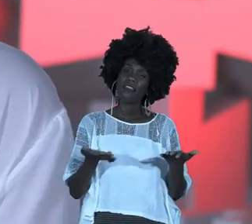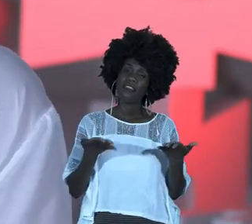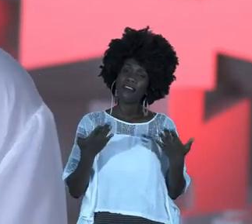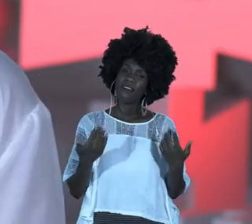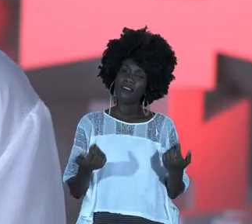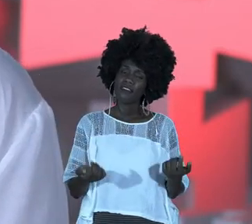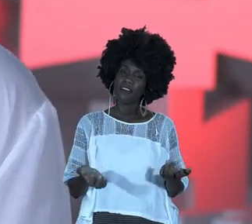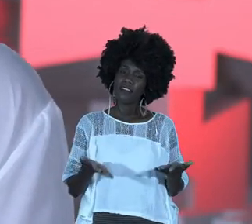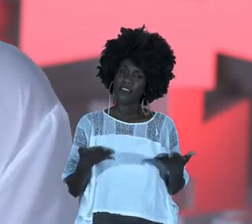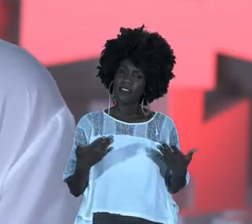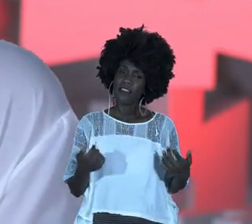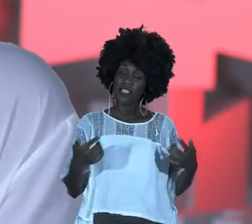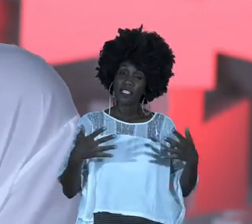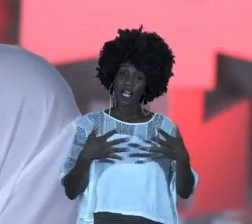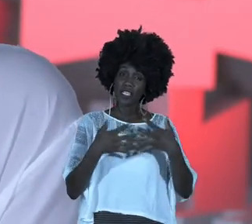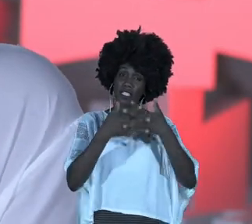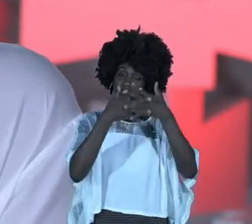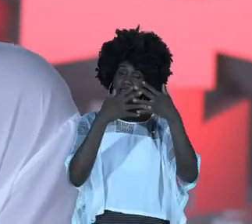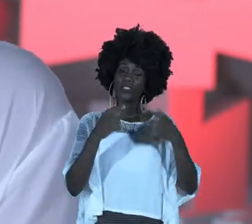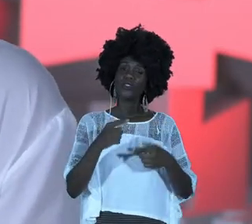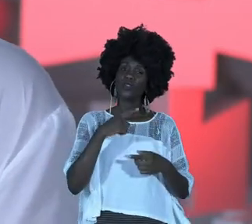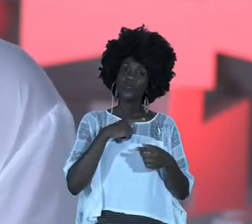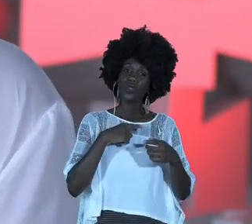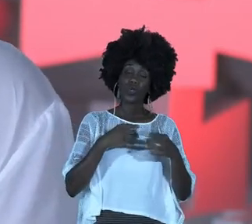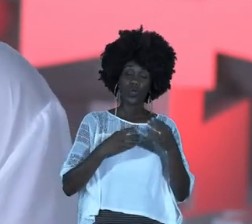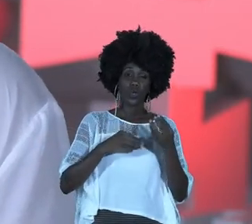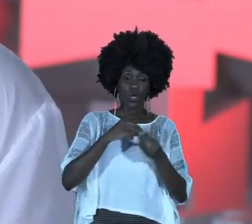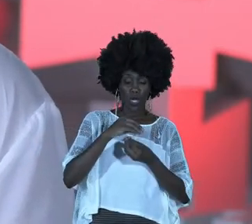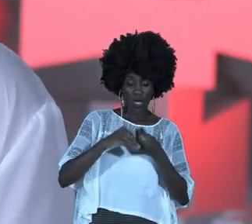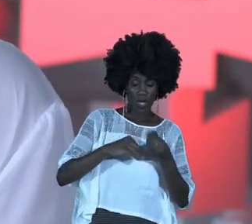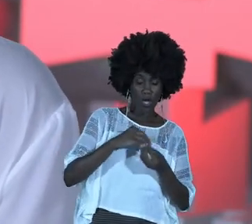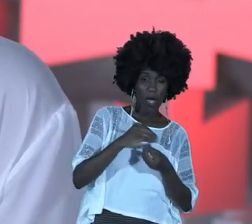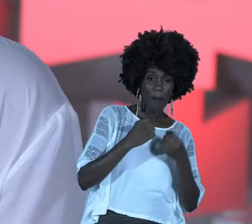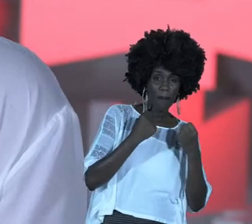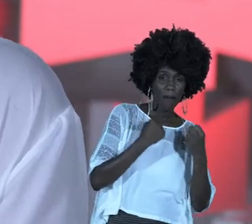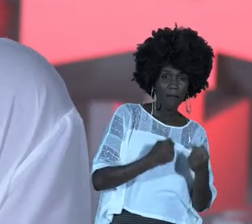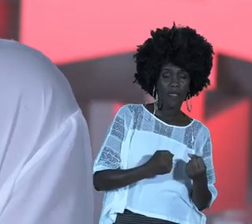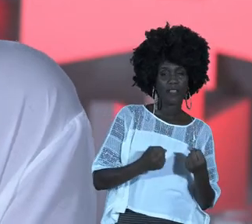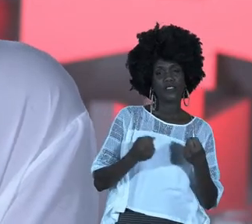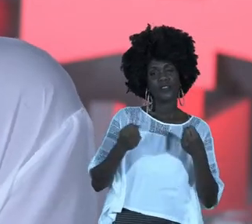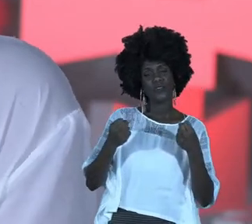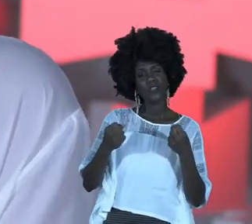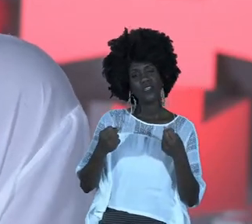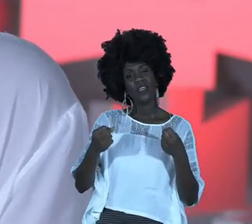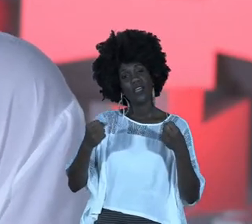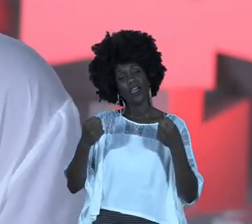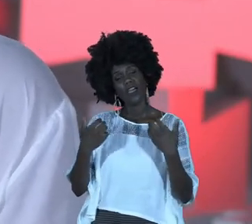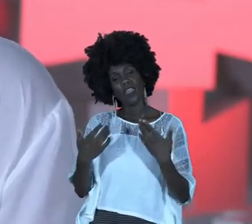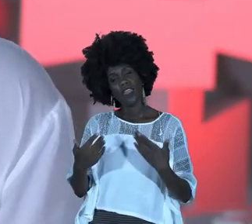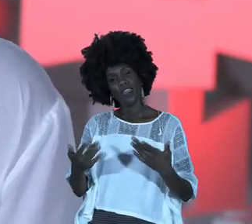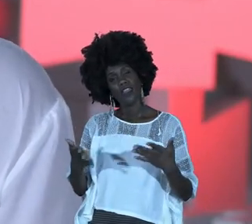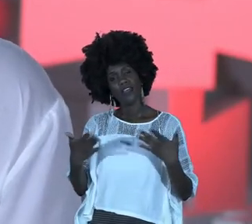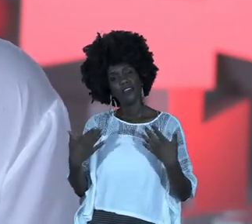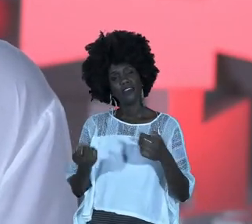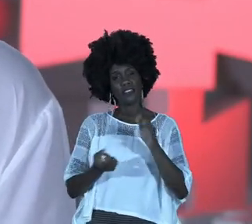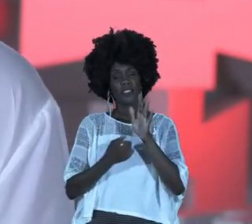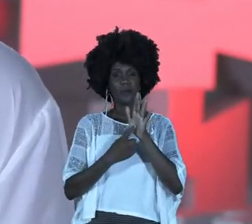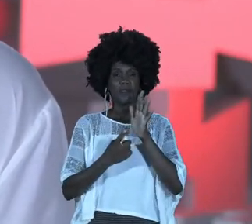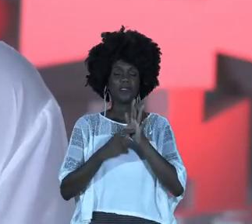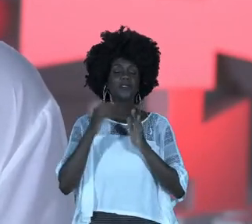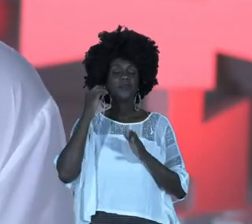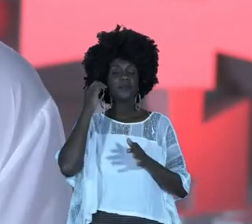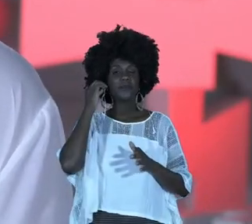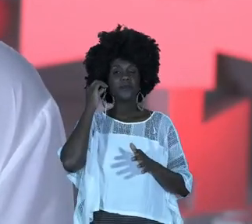das tensões, dos contrastes entre peso e leveza nessas apresentações.